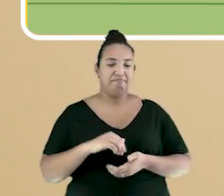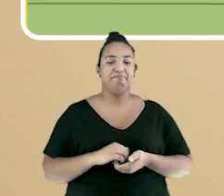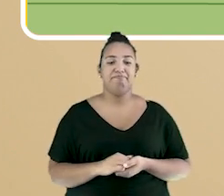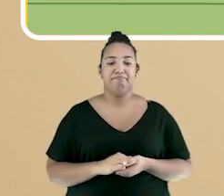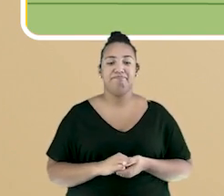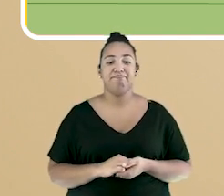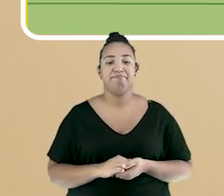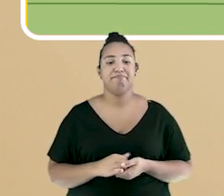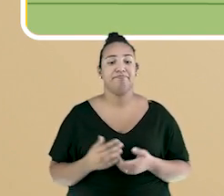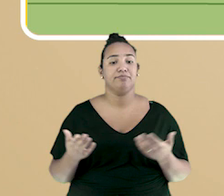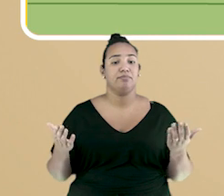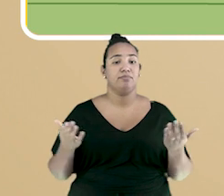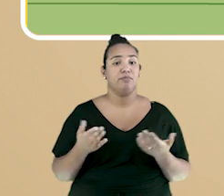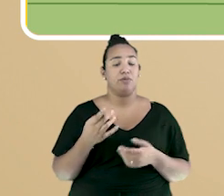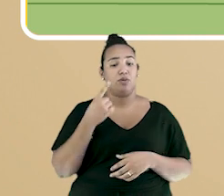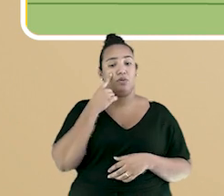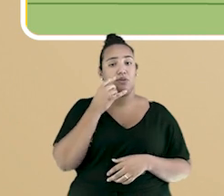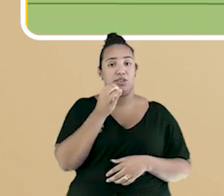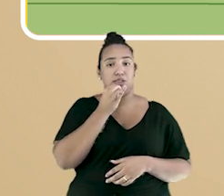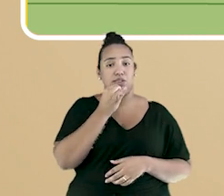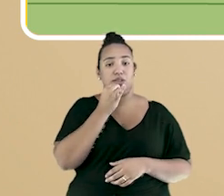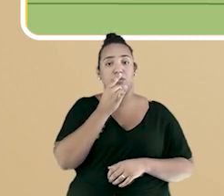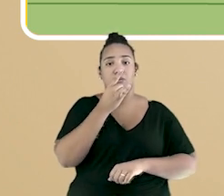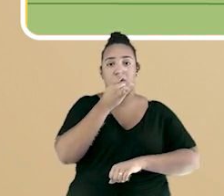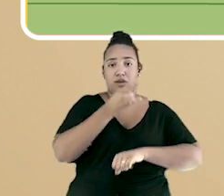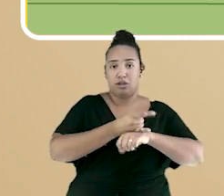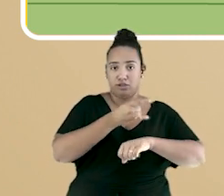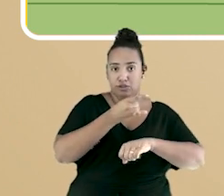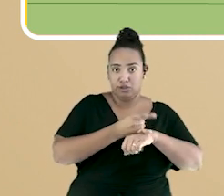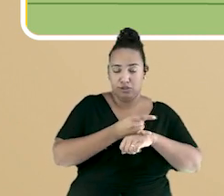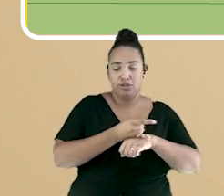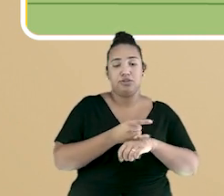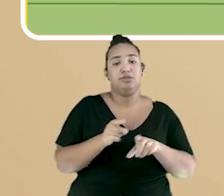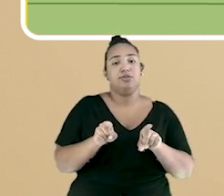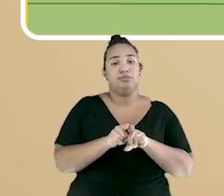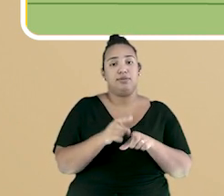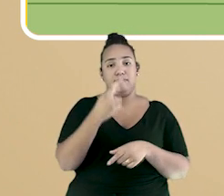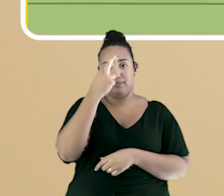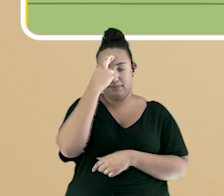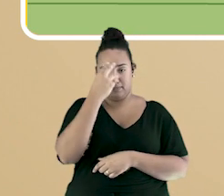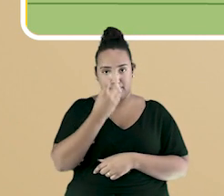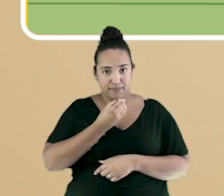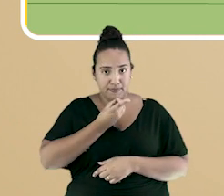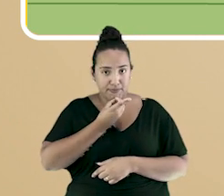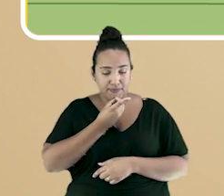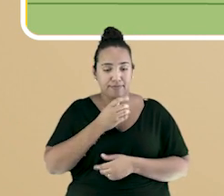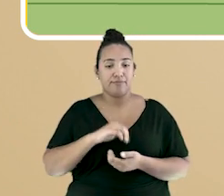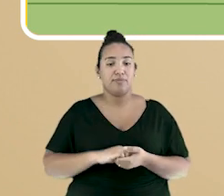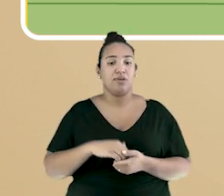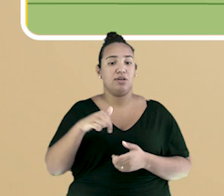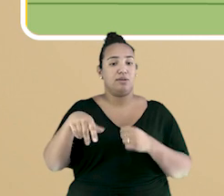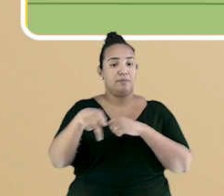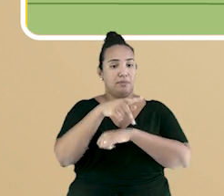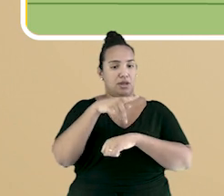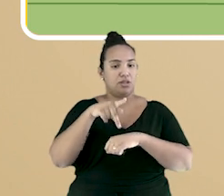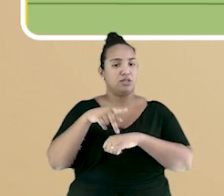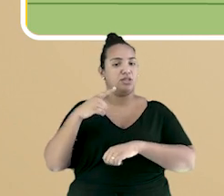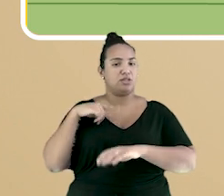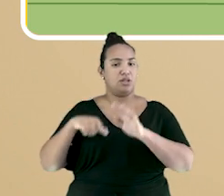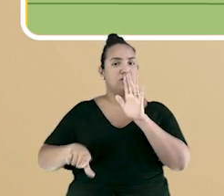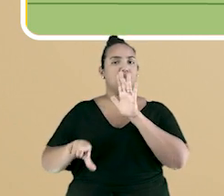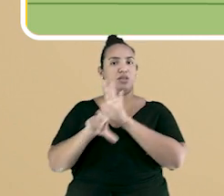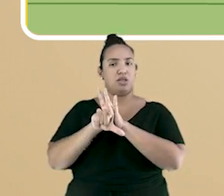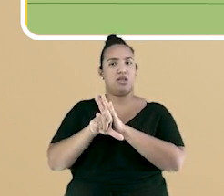exemplo é da fronteira entre Haiti e República Dominicana. Um país possui leis ambientais